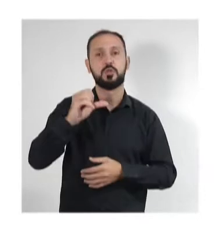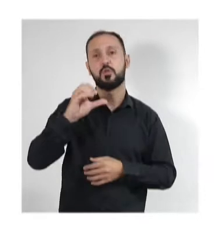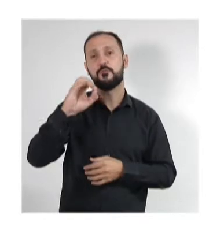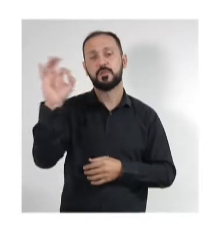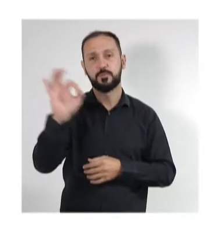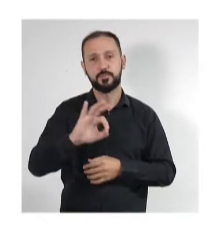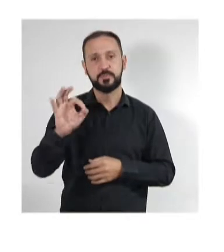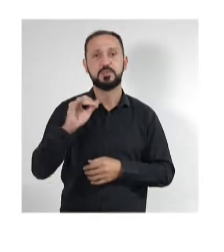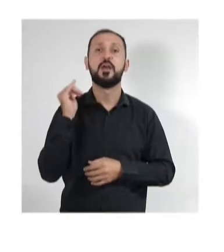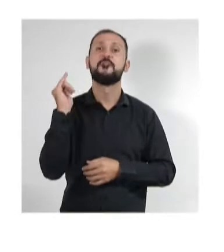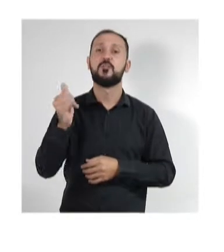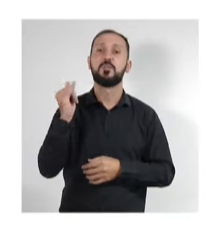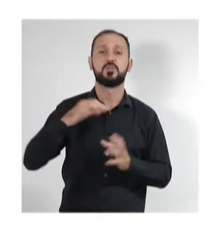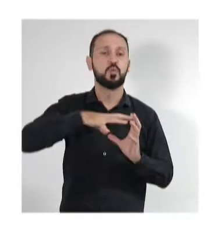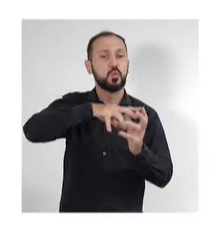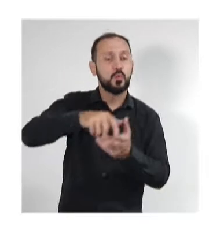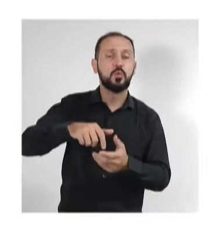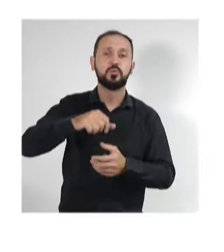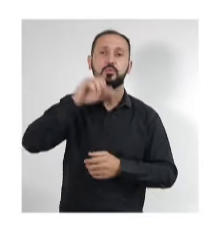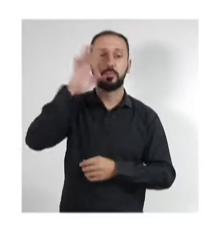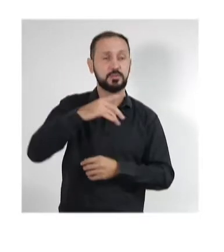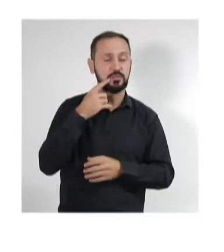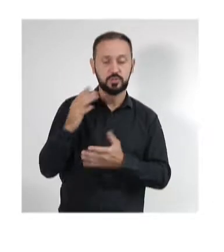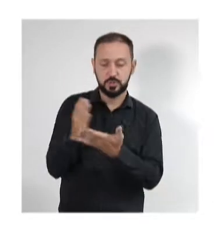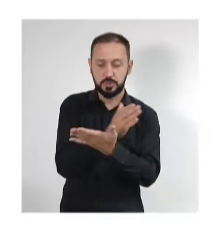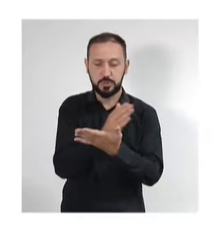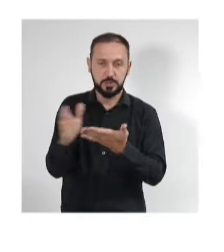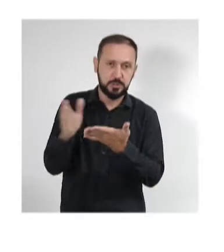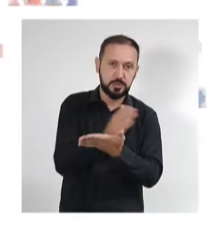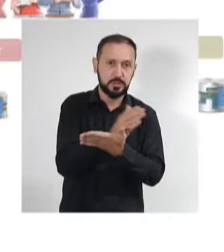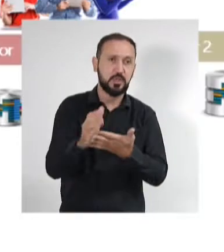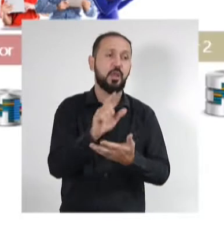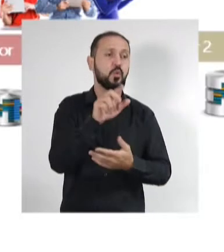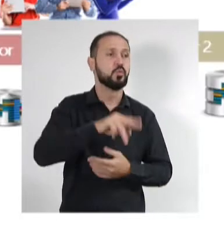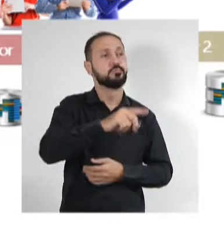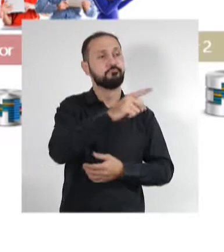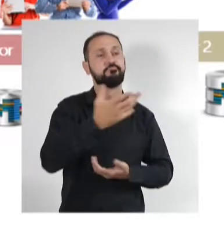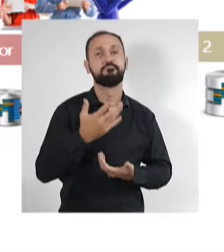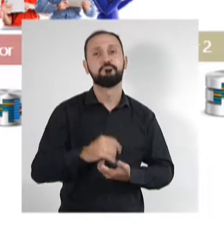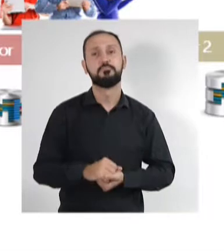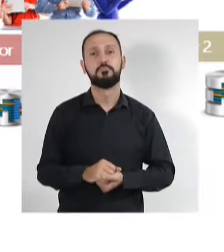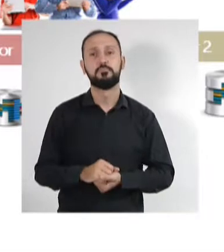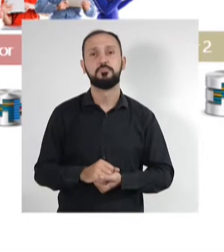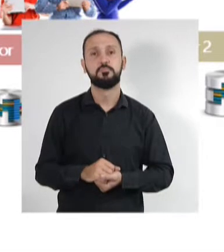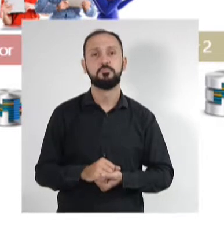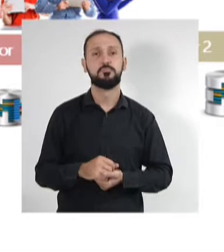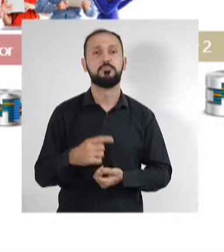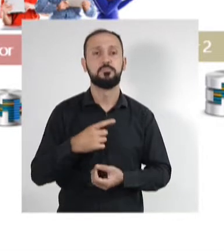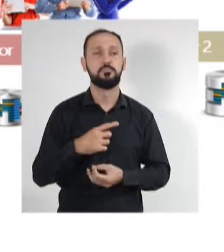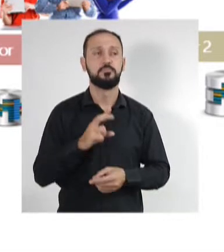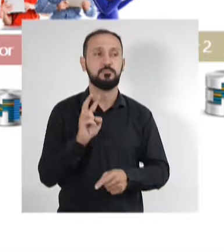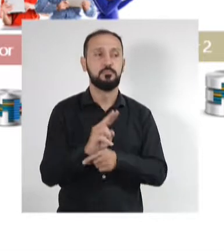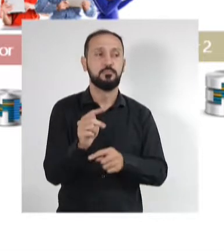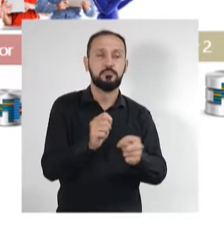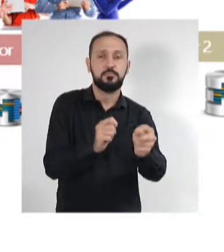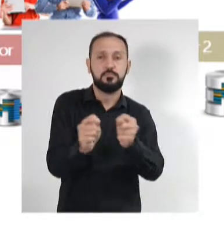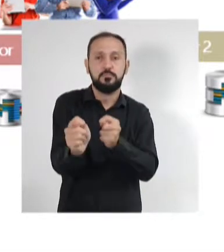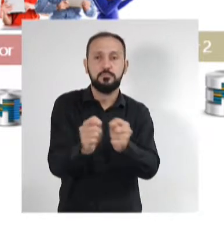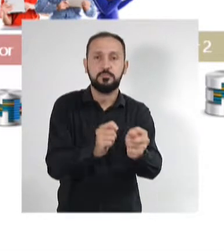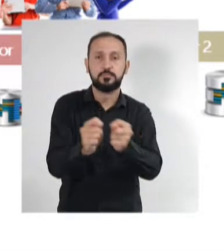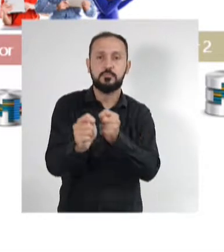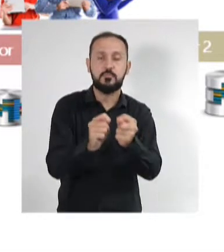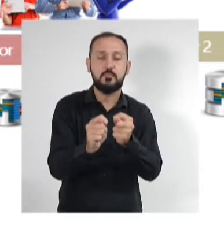90% do tratamento de dados globalmente no Brasil é feito dessa forma. Aqui nós temos o controlador, que é